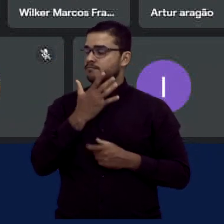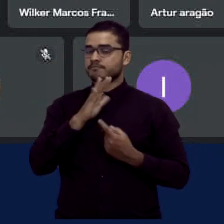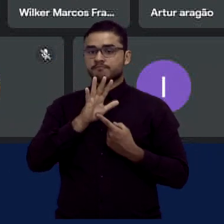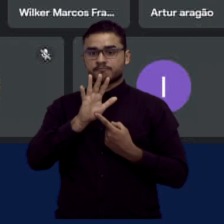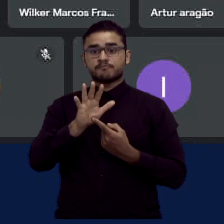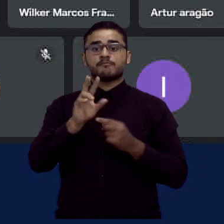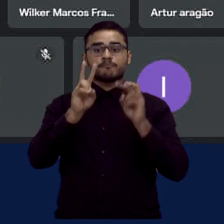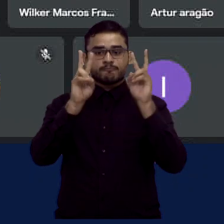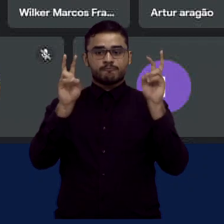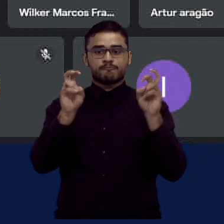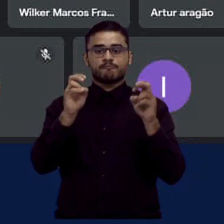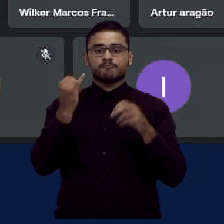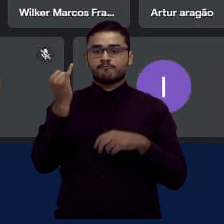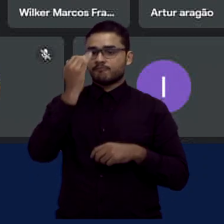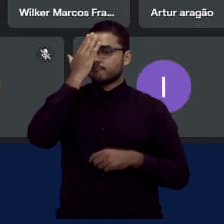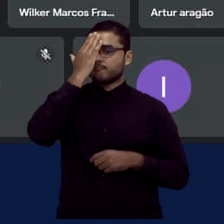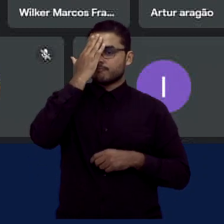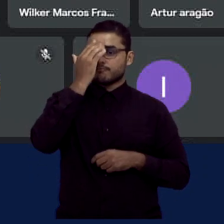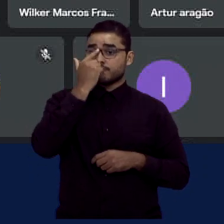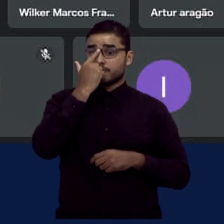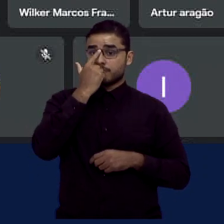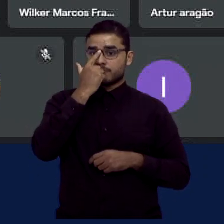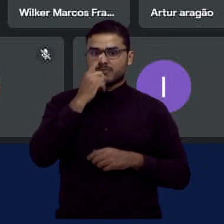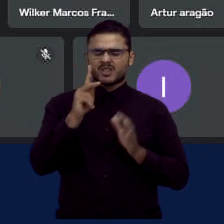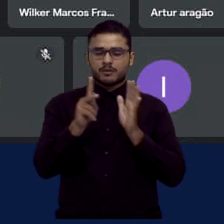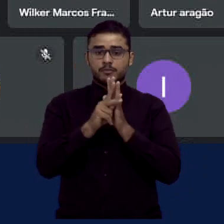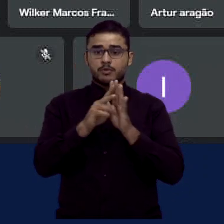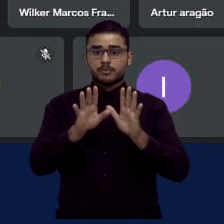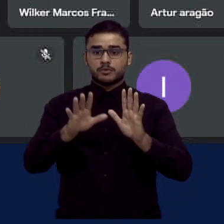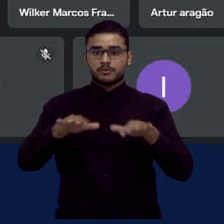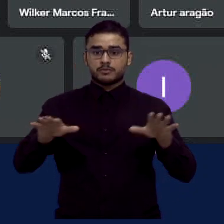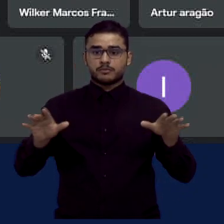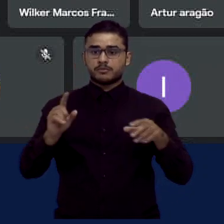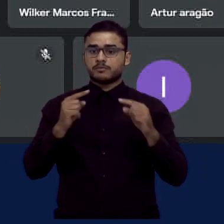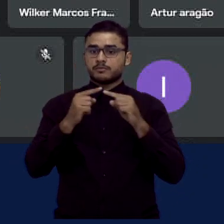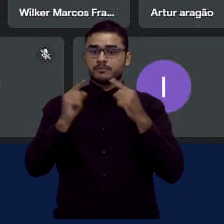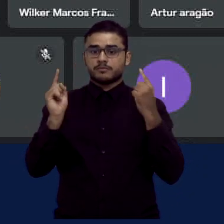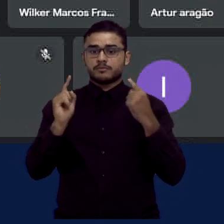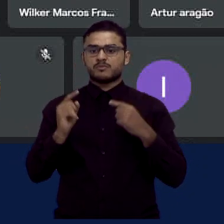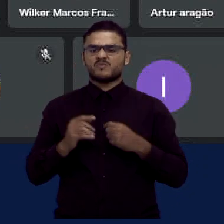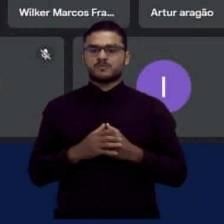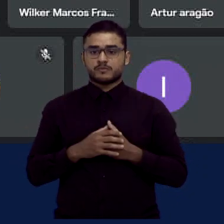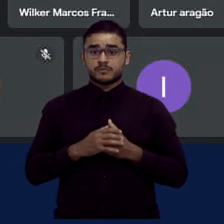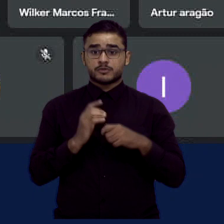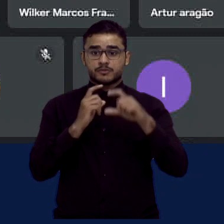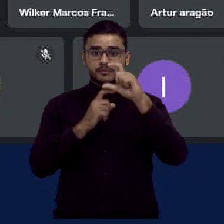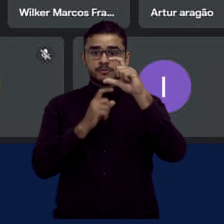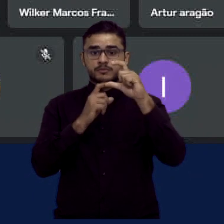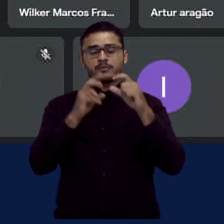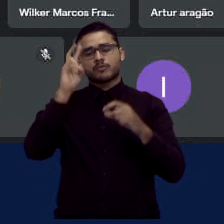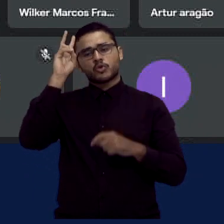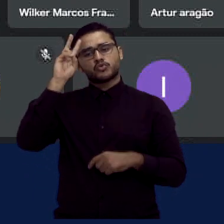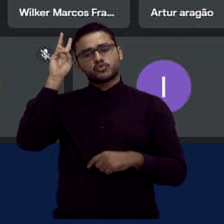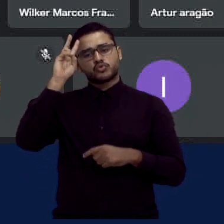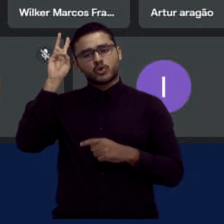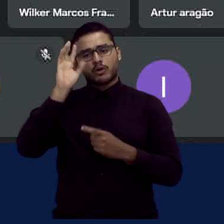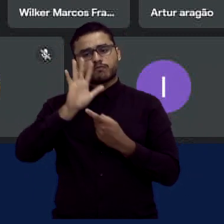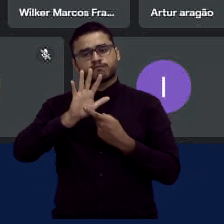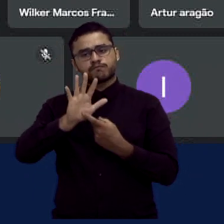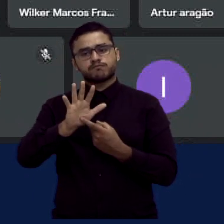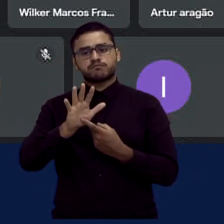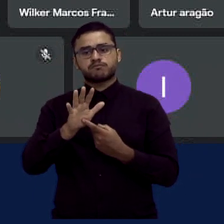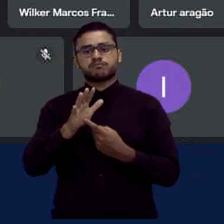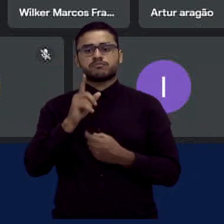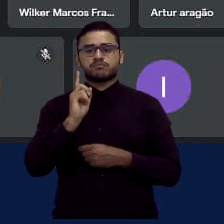ler, mesmo. E é um quadrinho que não é para crianças. Ele é um quadrinho histórico, que traz muito da história. É